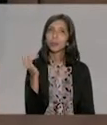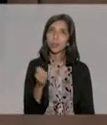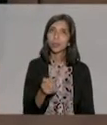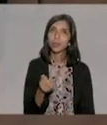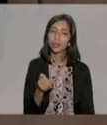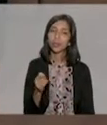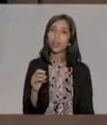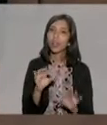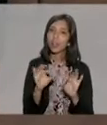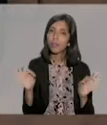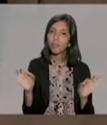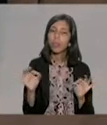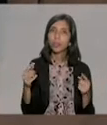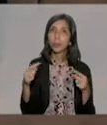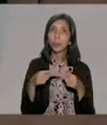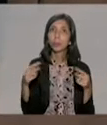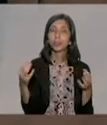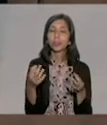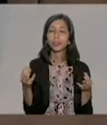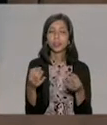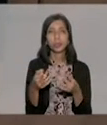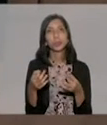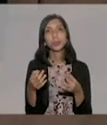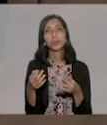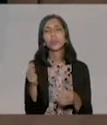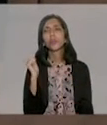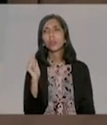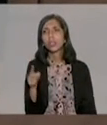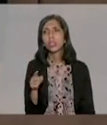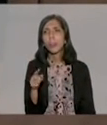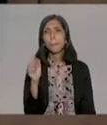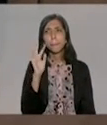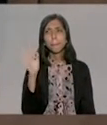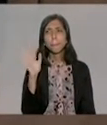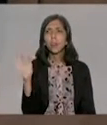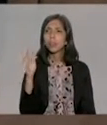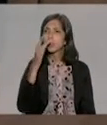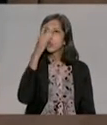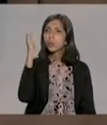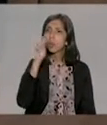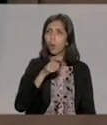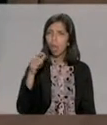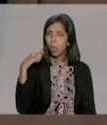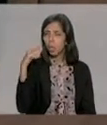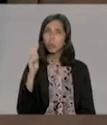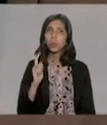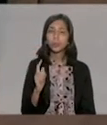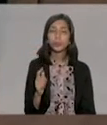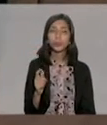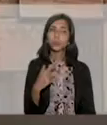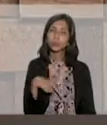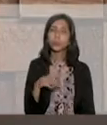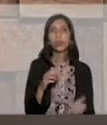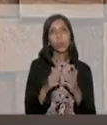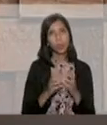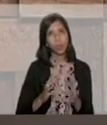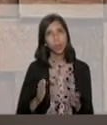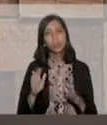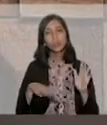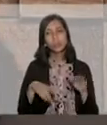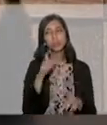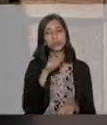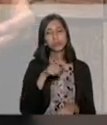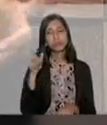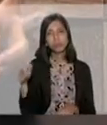ela. Interessante, né? É uma frase realmente bem colocada para uma situação dessa. Vocês pensam no elenco quando estão escrevendo ou não? A gente começa,